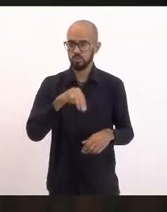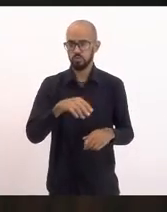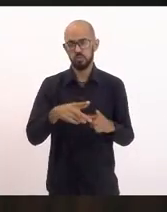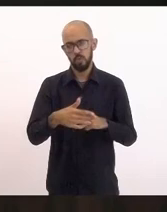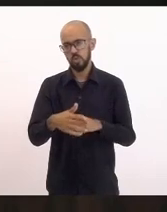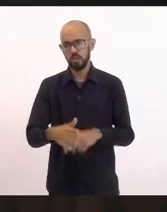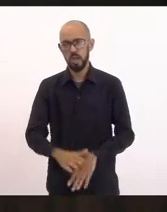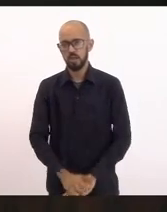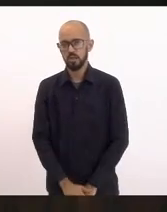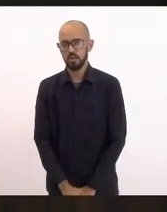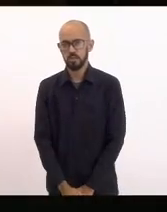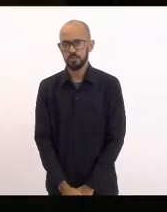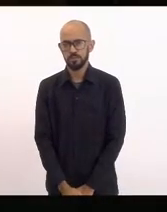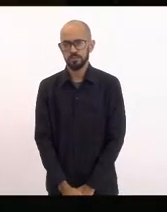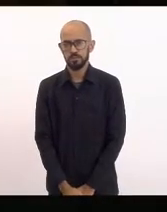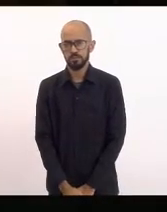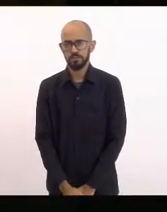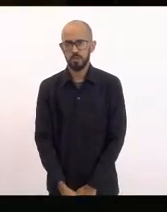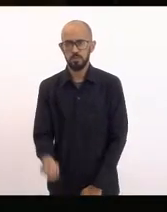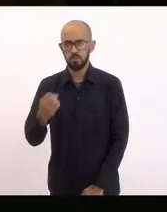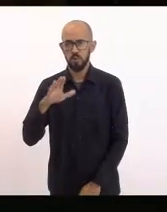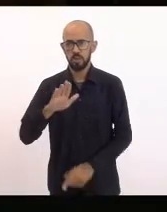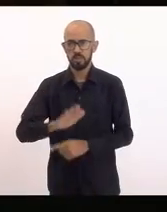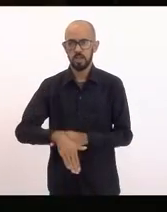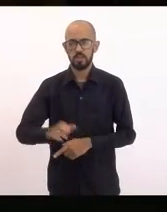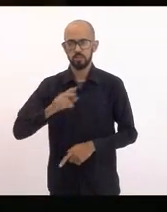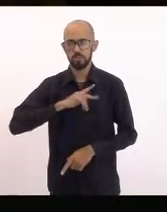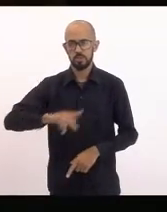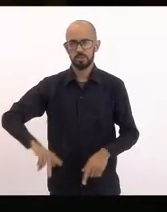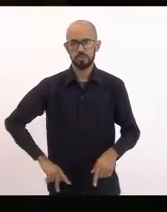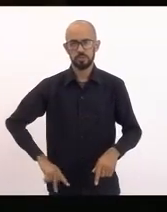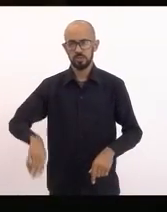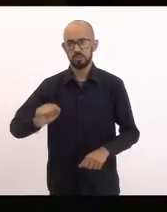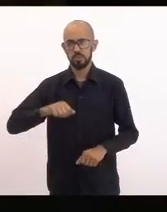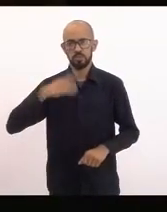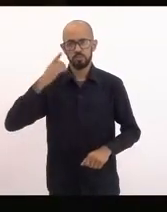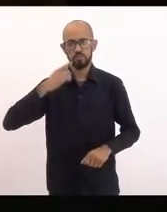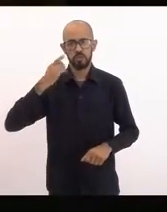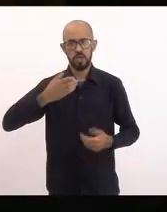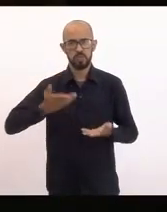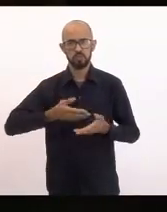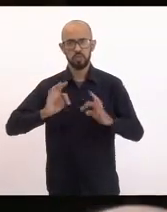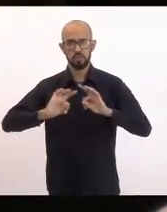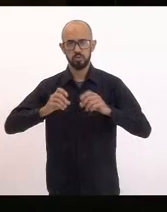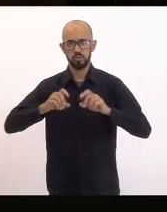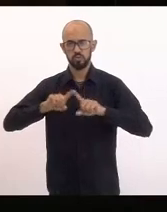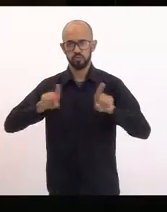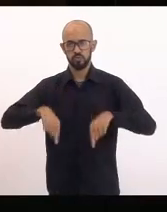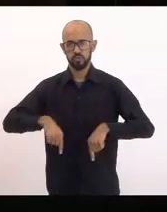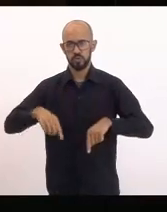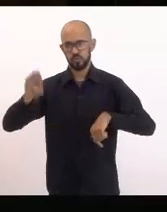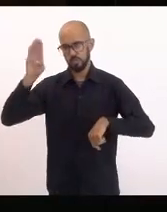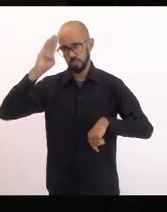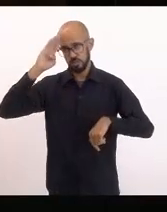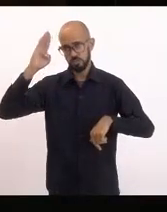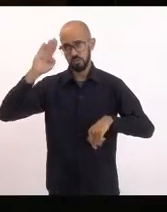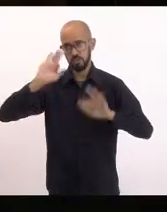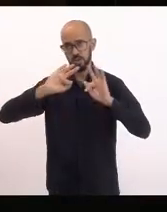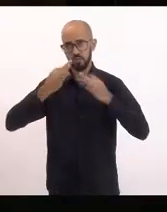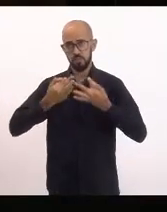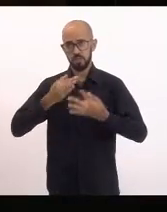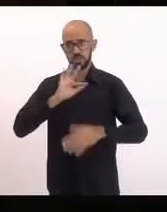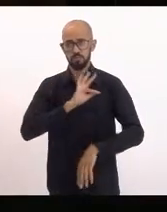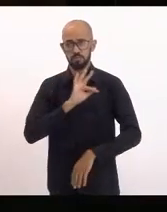favor. Boa tarde, presidente. Boa tarde, deputados e deputadas e todos os servidores e, principalmente, a família